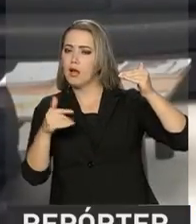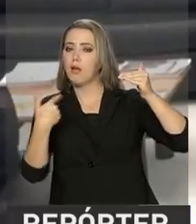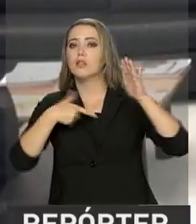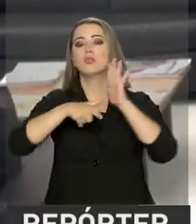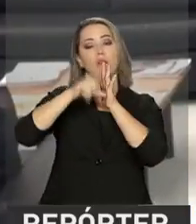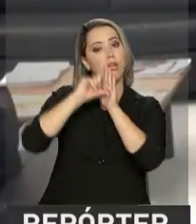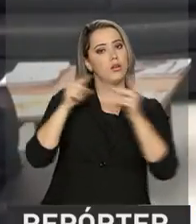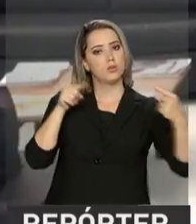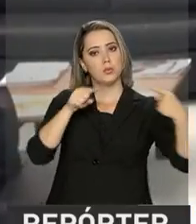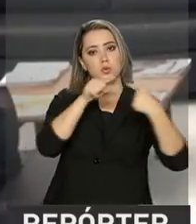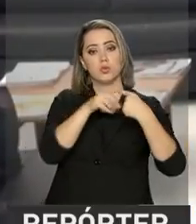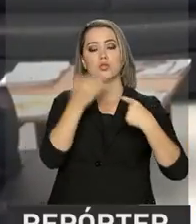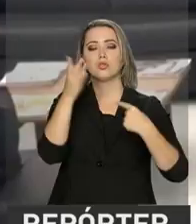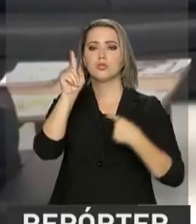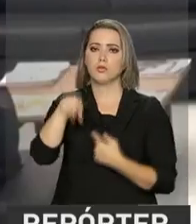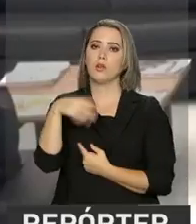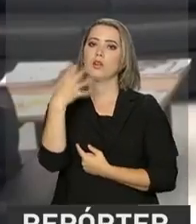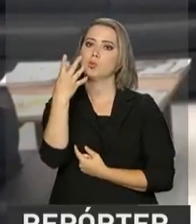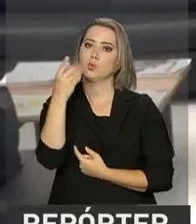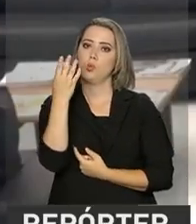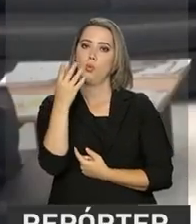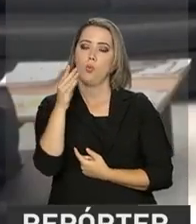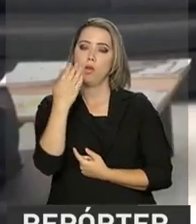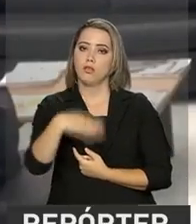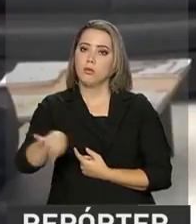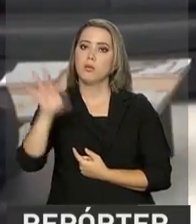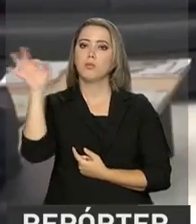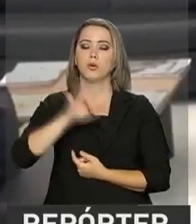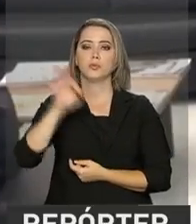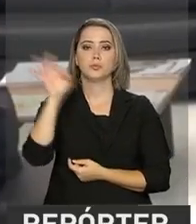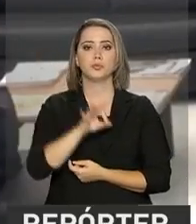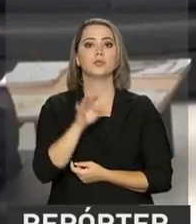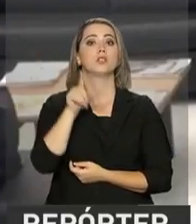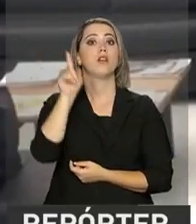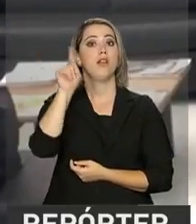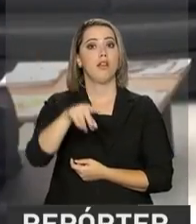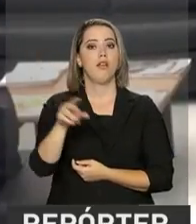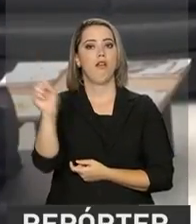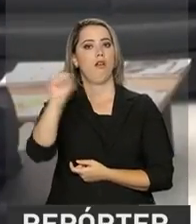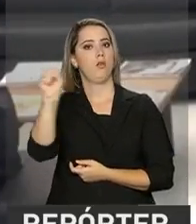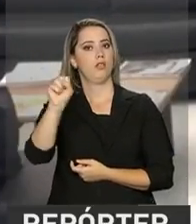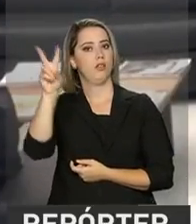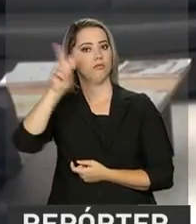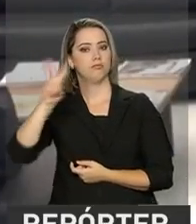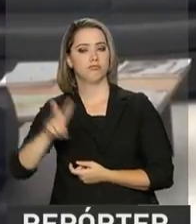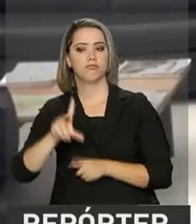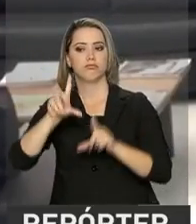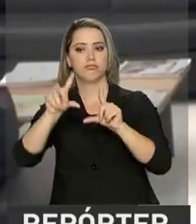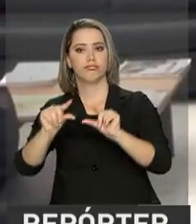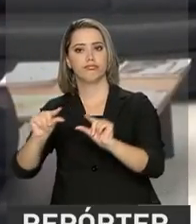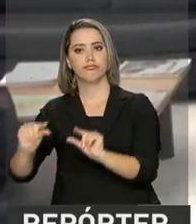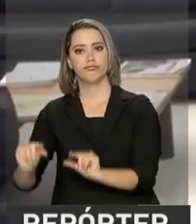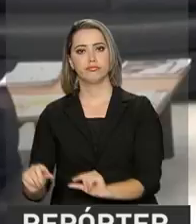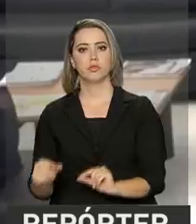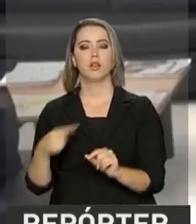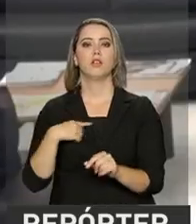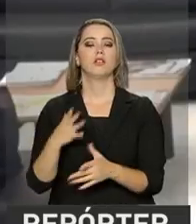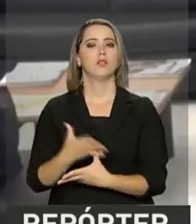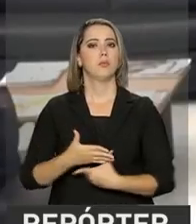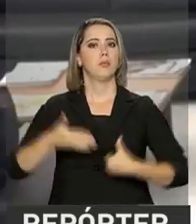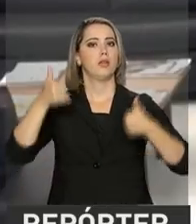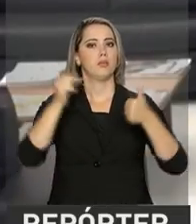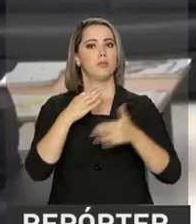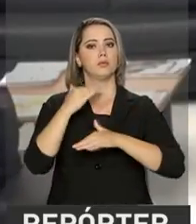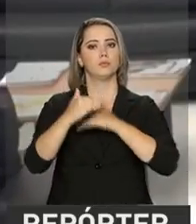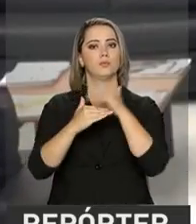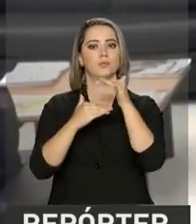pelo banco central que é de 4 e 6 por cento entre a oitava redução seguida para a projeção e houve melhora também na expectativa de